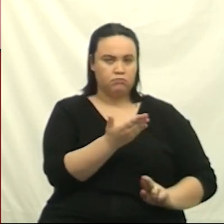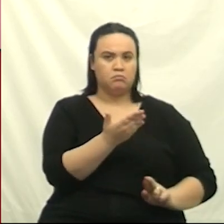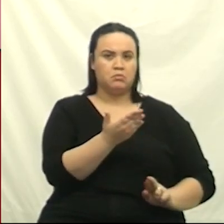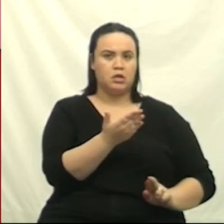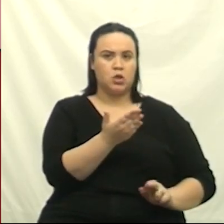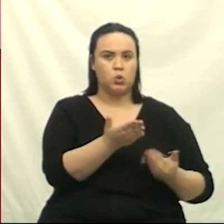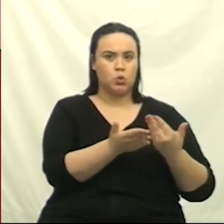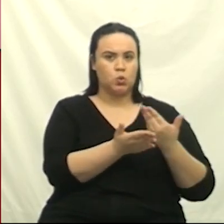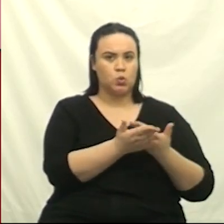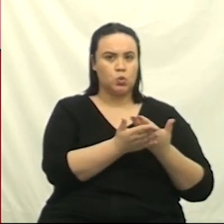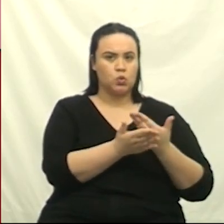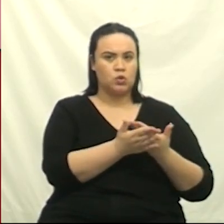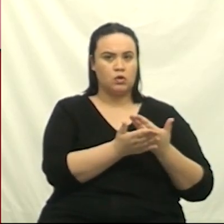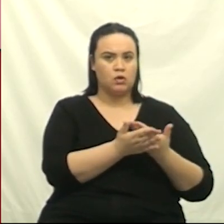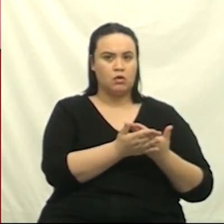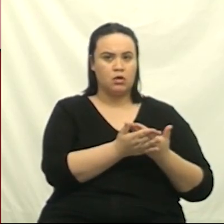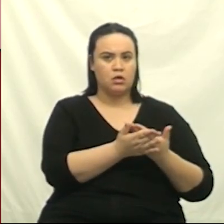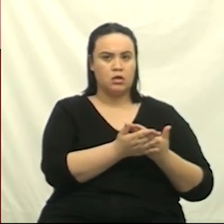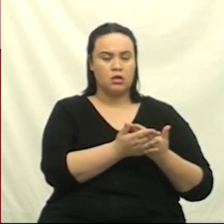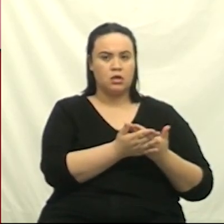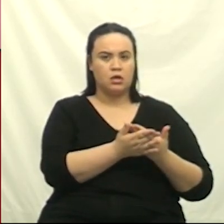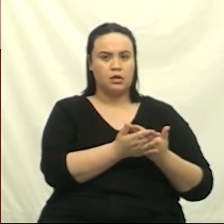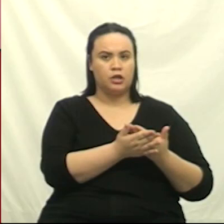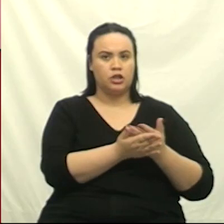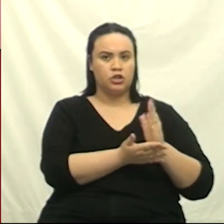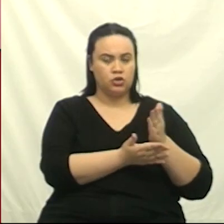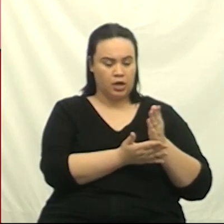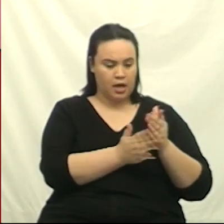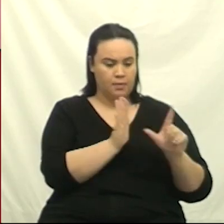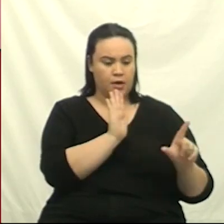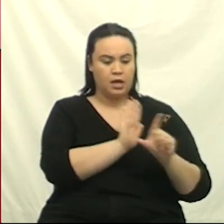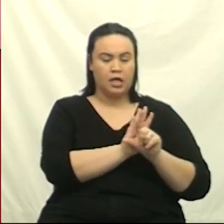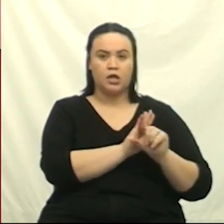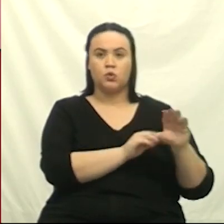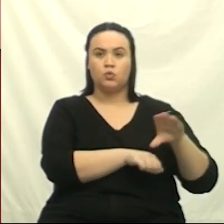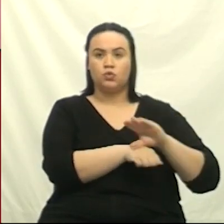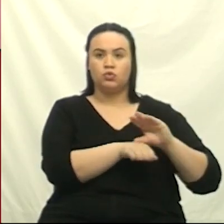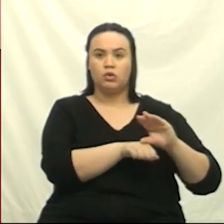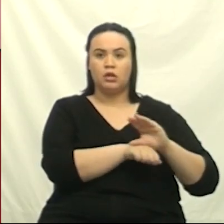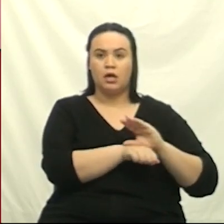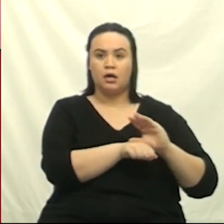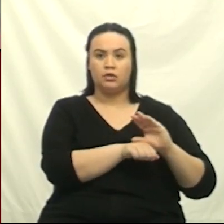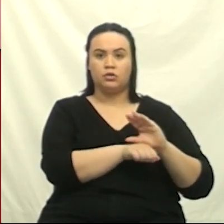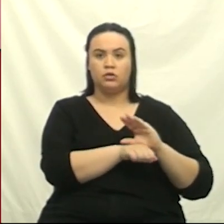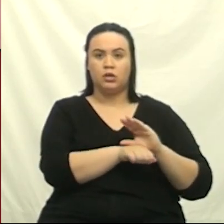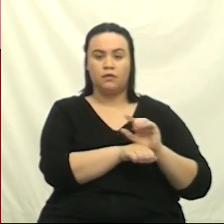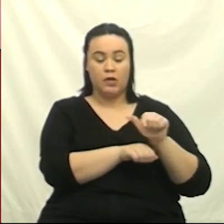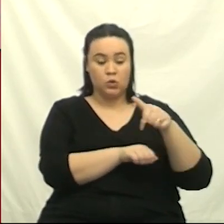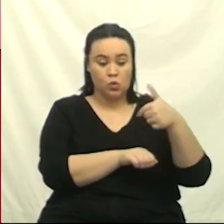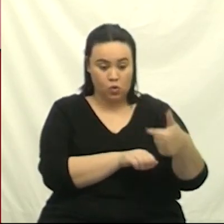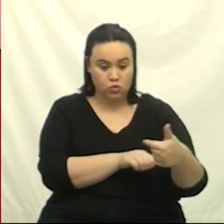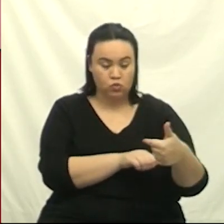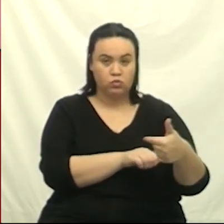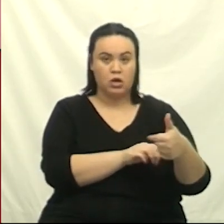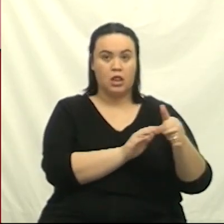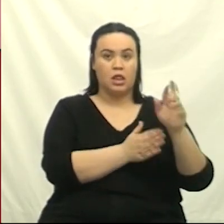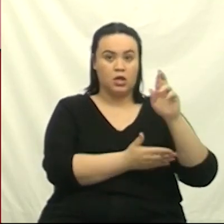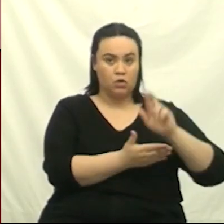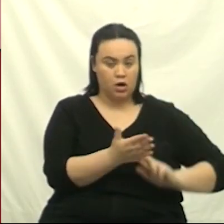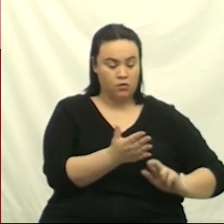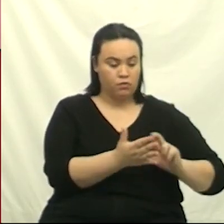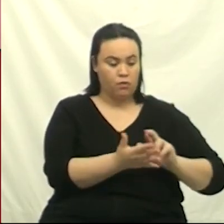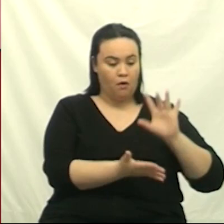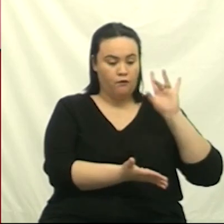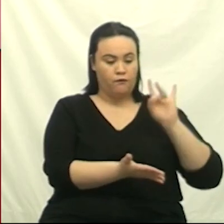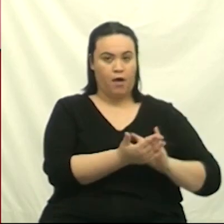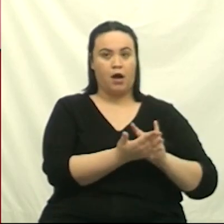foi além do relatório da assessoria jurídica da casa que já era pela legalidade e constitucionalidade ele fez um outro relatório confirmando a